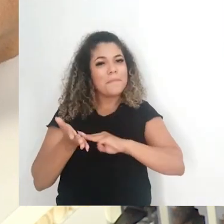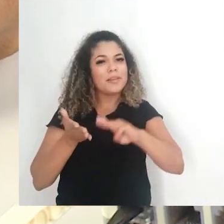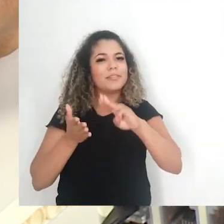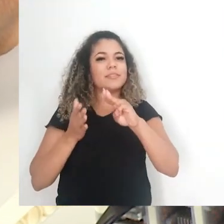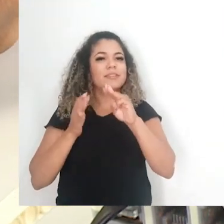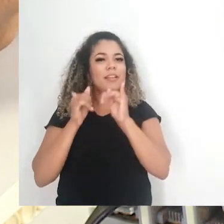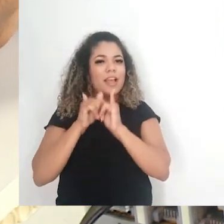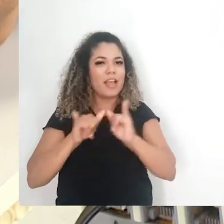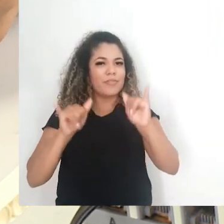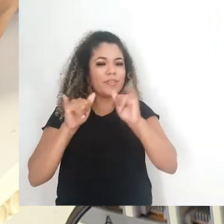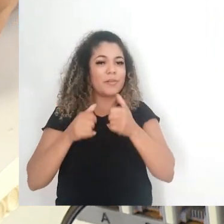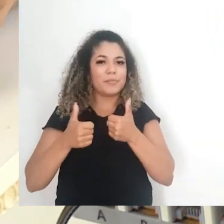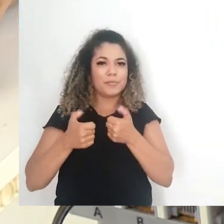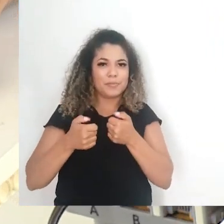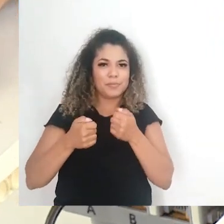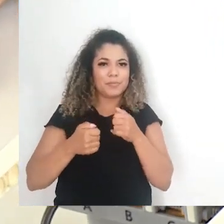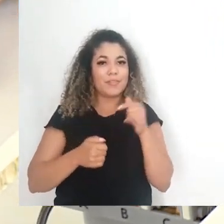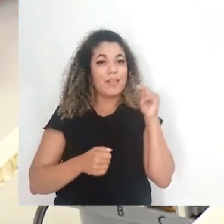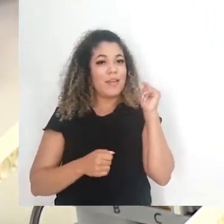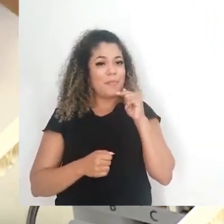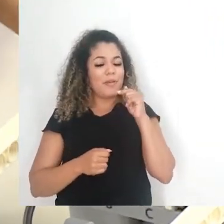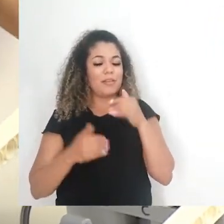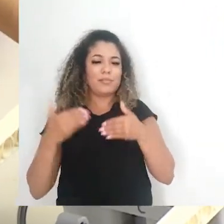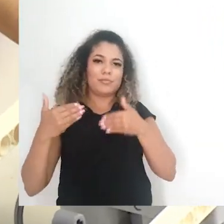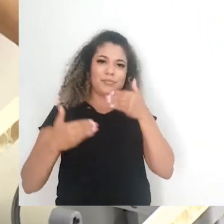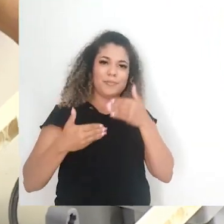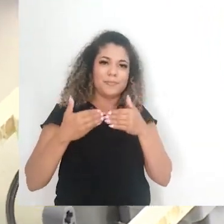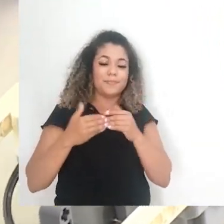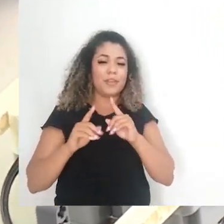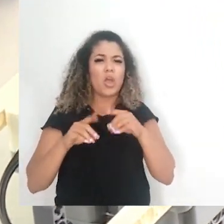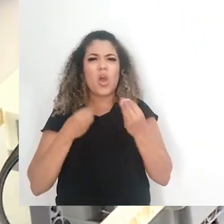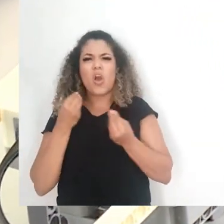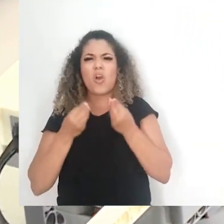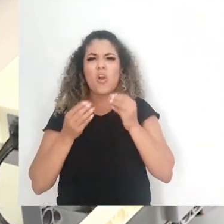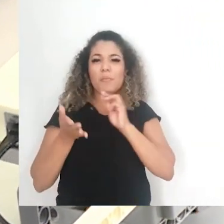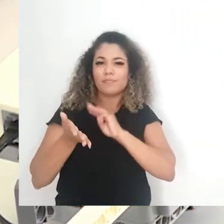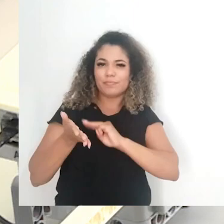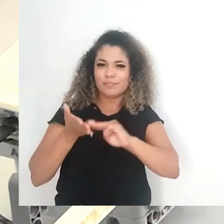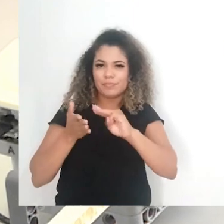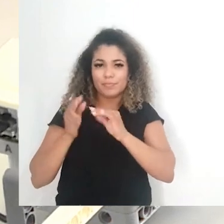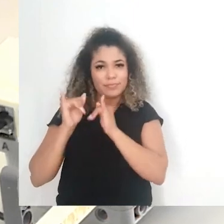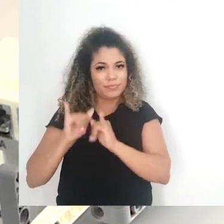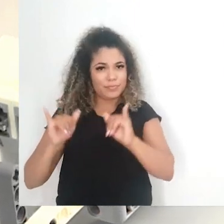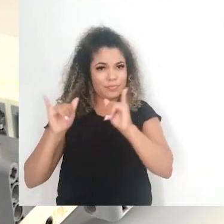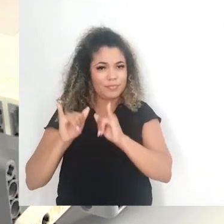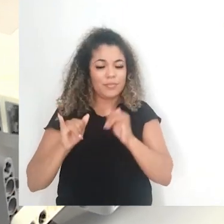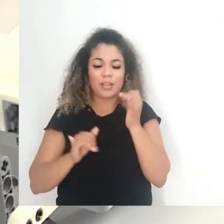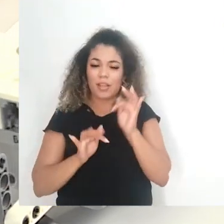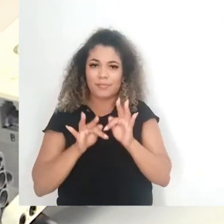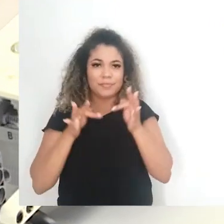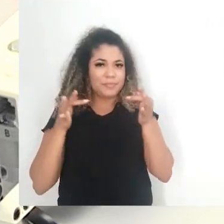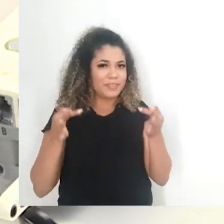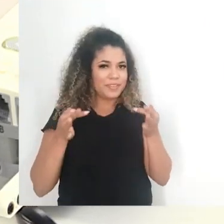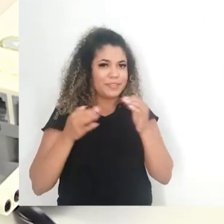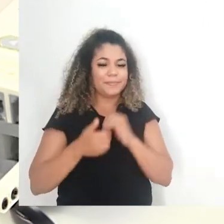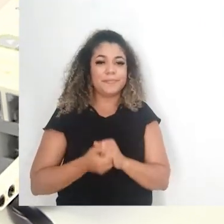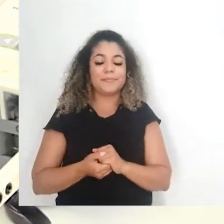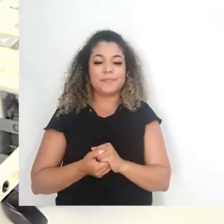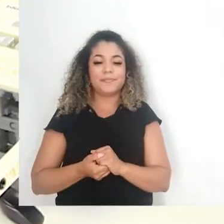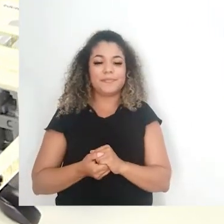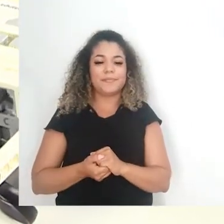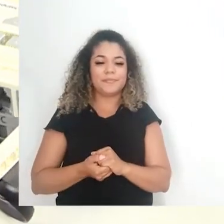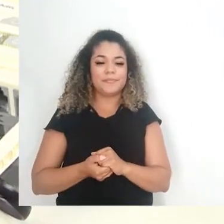mandar essa informação do controle para o robô. E como é que eu mando essa informação? É muito